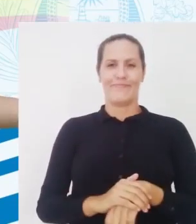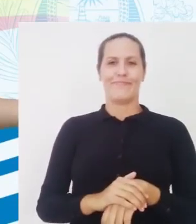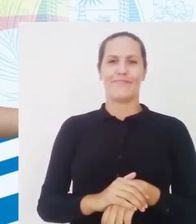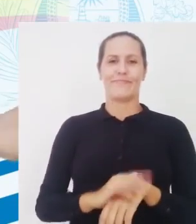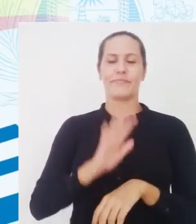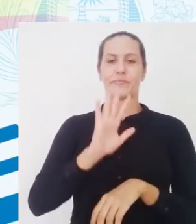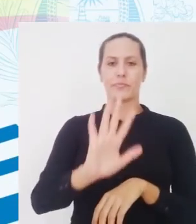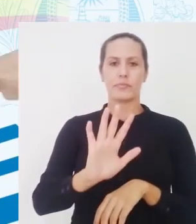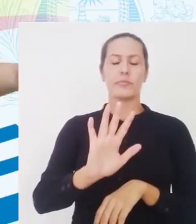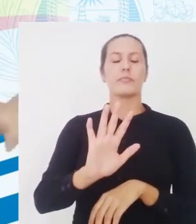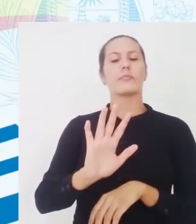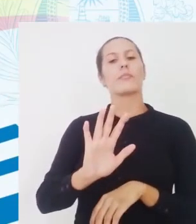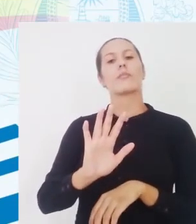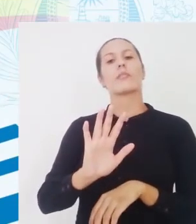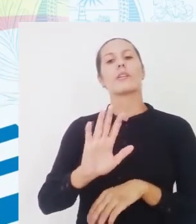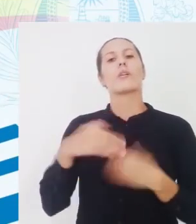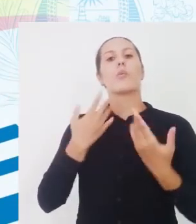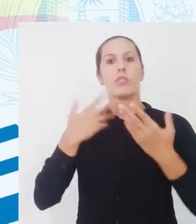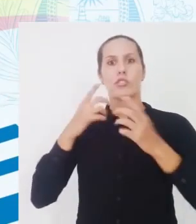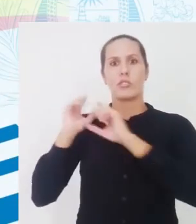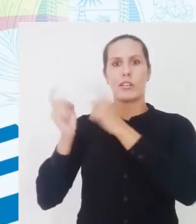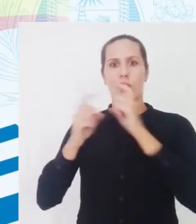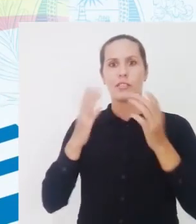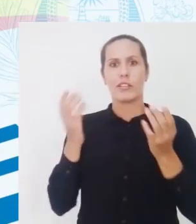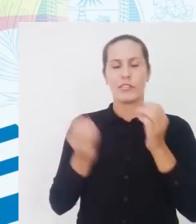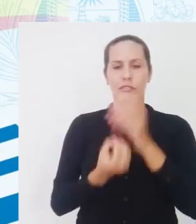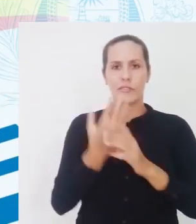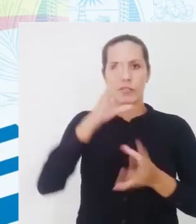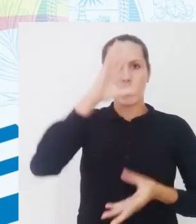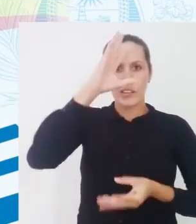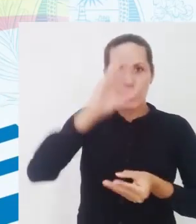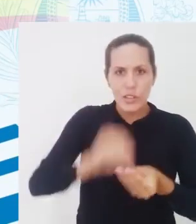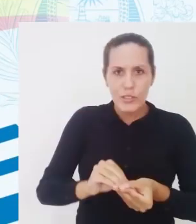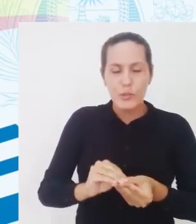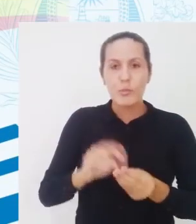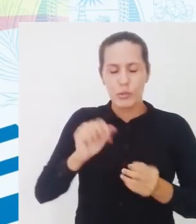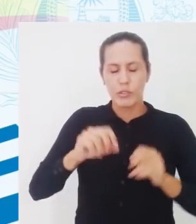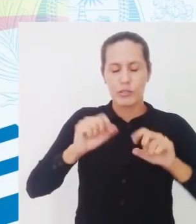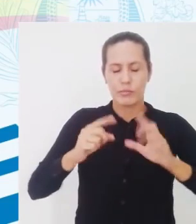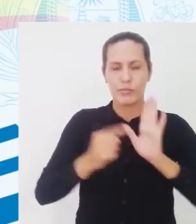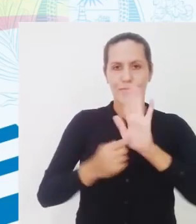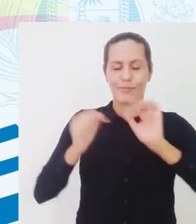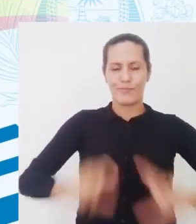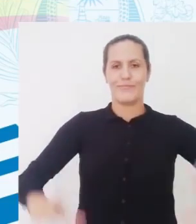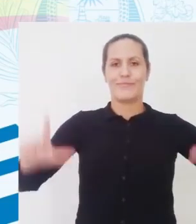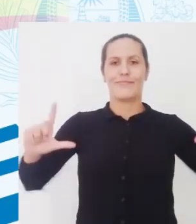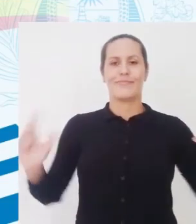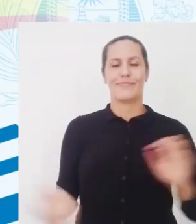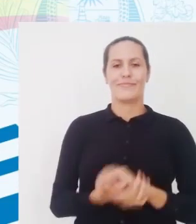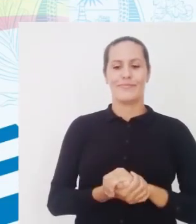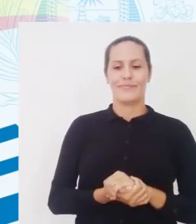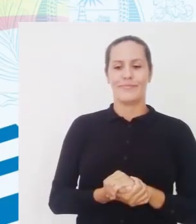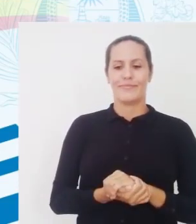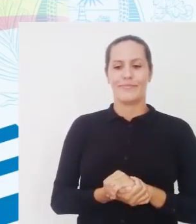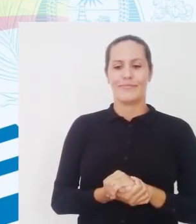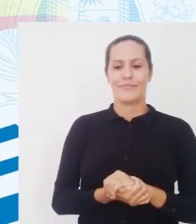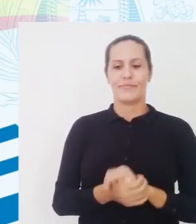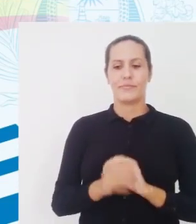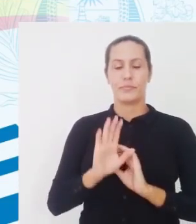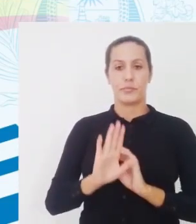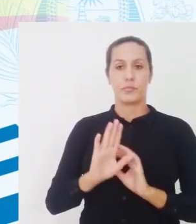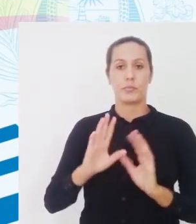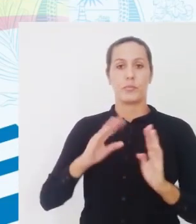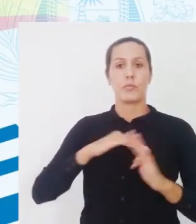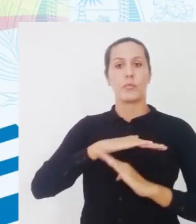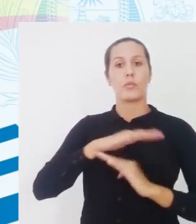ser trabalhado e que ninguém trabalha esse tema. Aposto que seu colega vai ficar sentido e vai acabar comprando o seu ponto